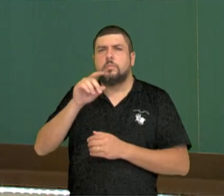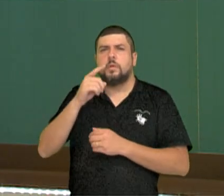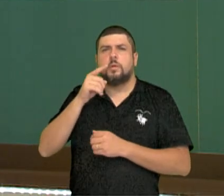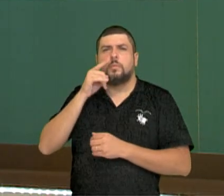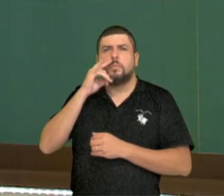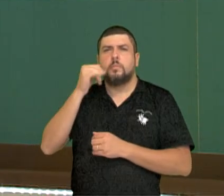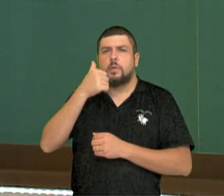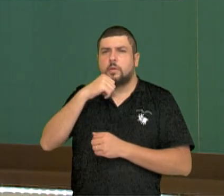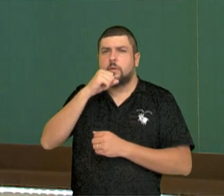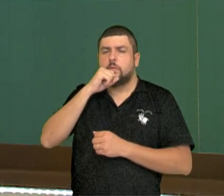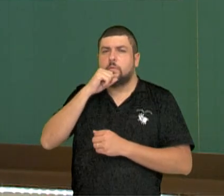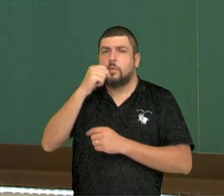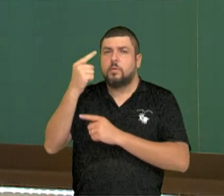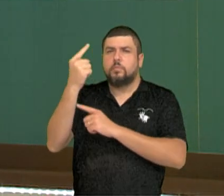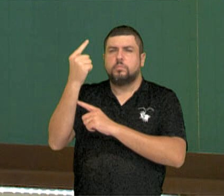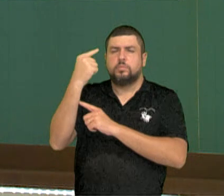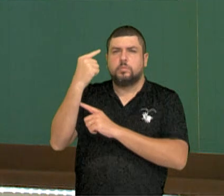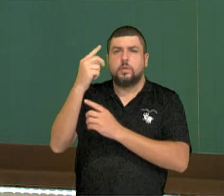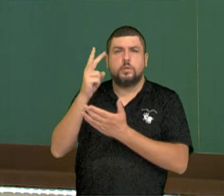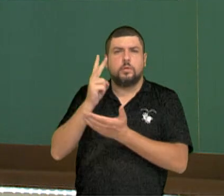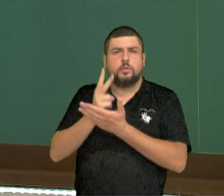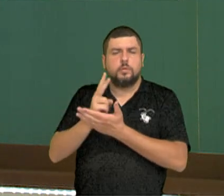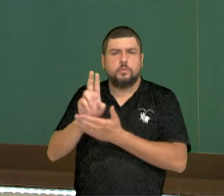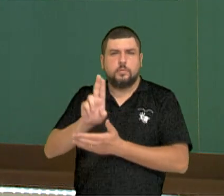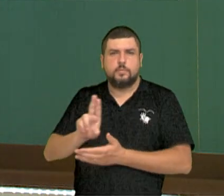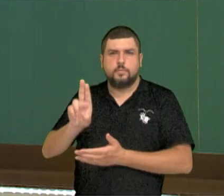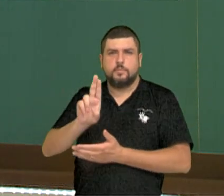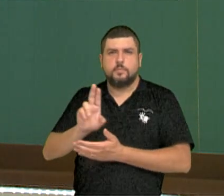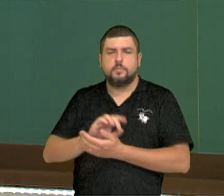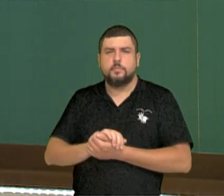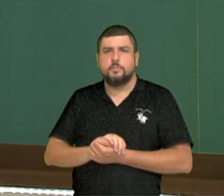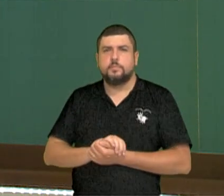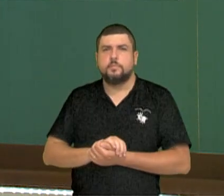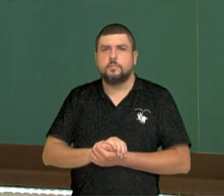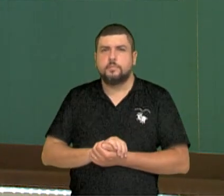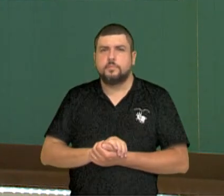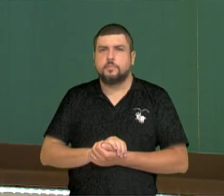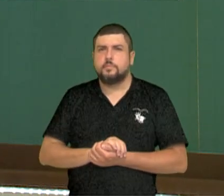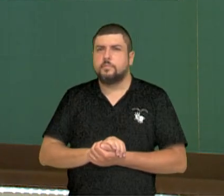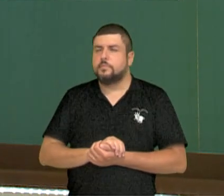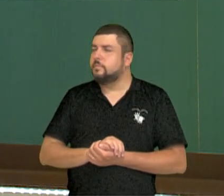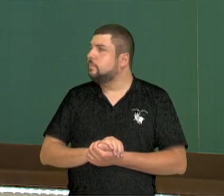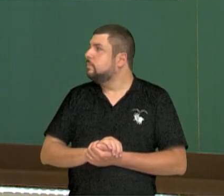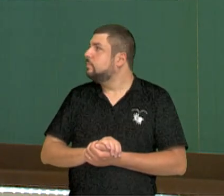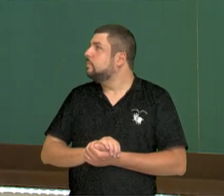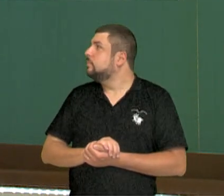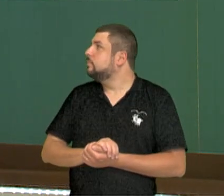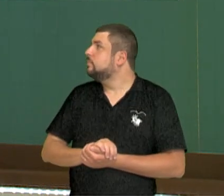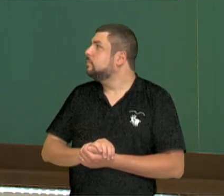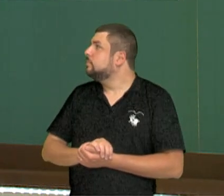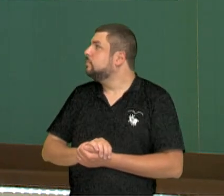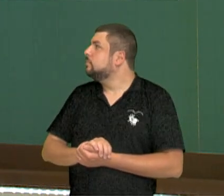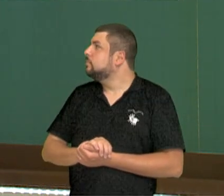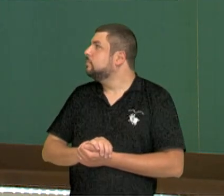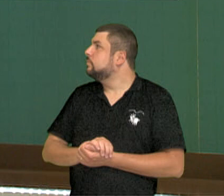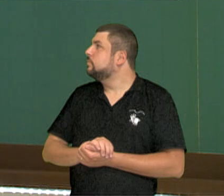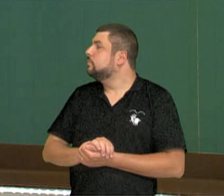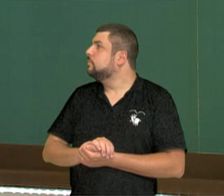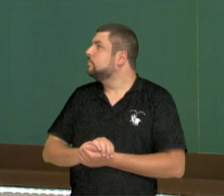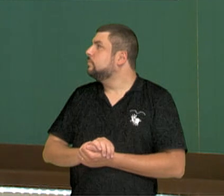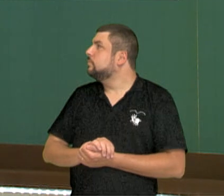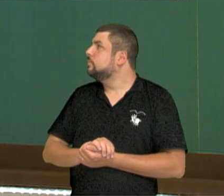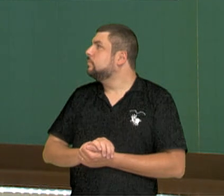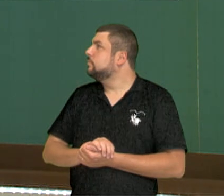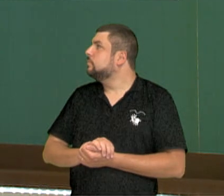Então, são frases que comumente ouvimos de nossos pais. Subraya os verbos que estén em